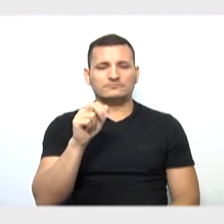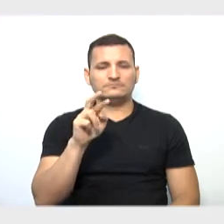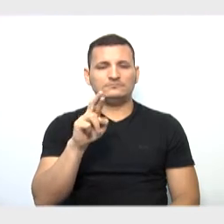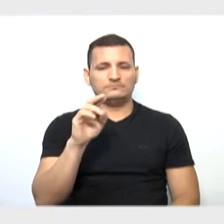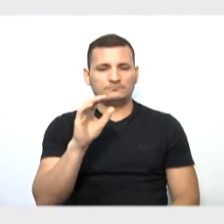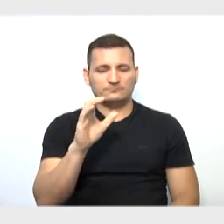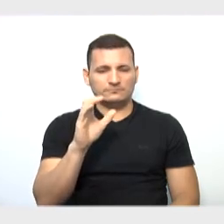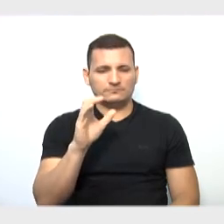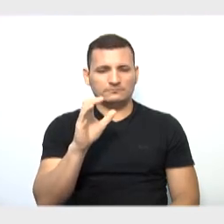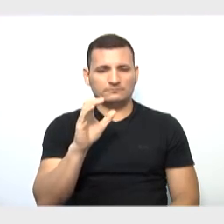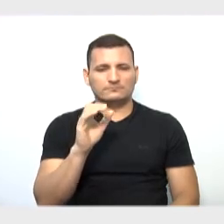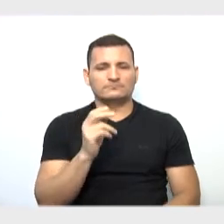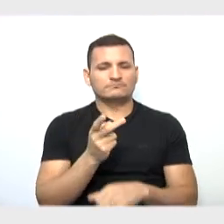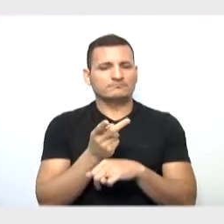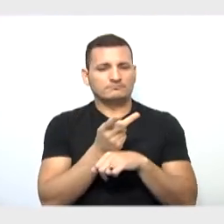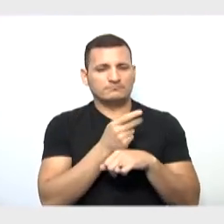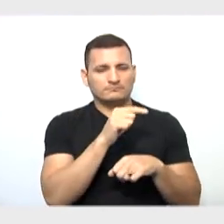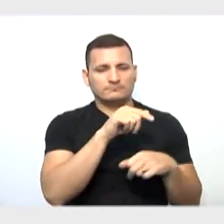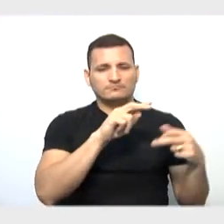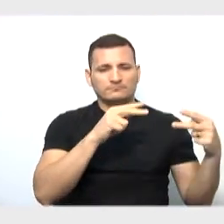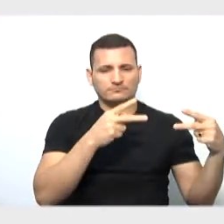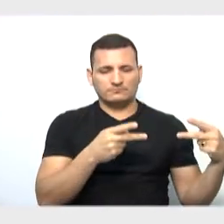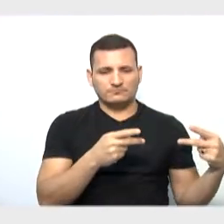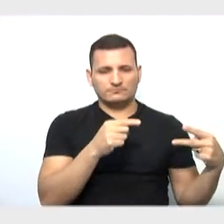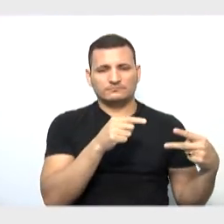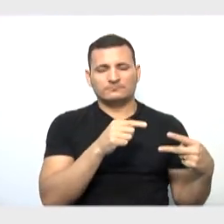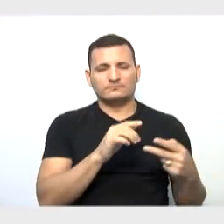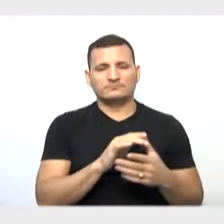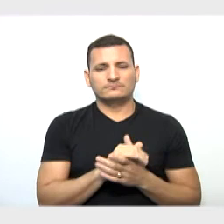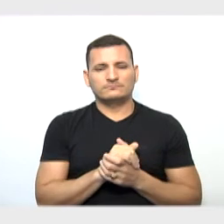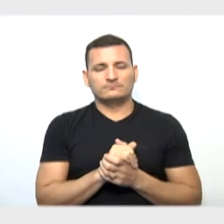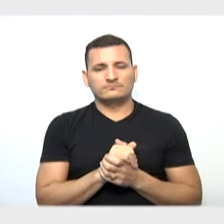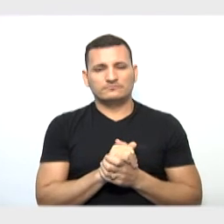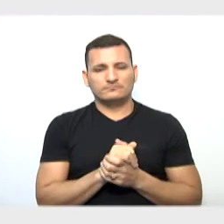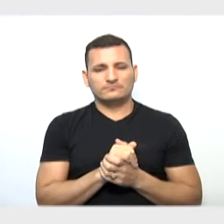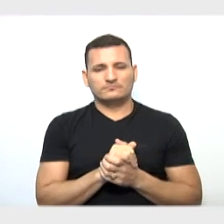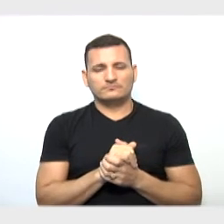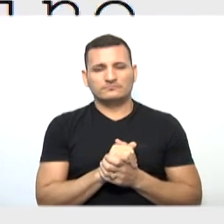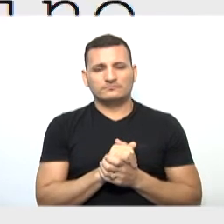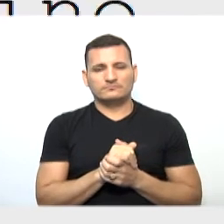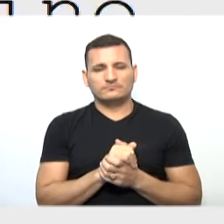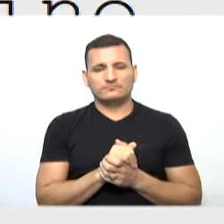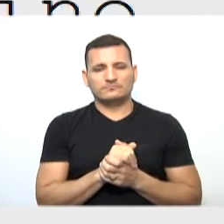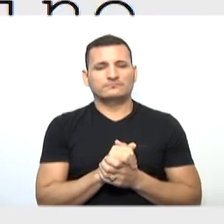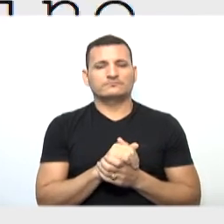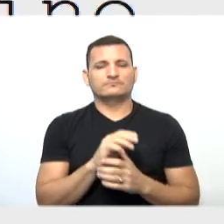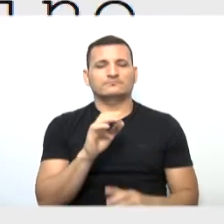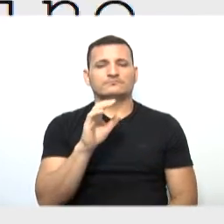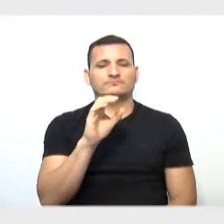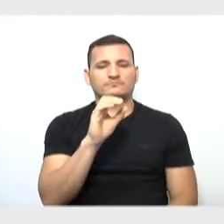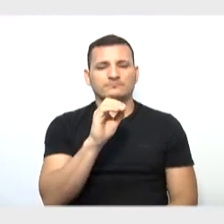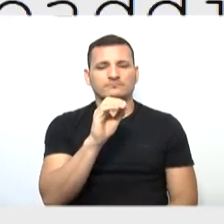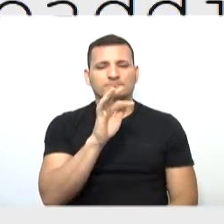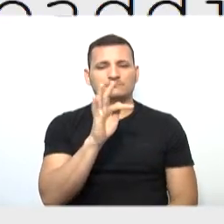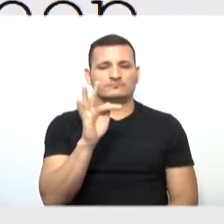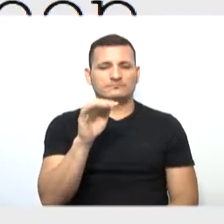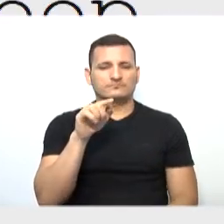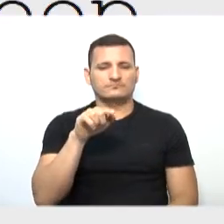search. Ele vai procurar onde é que está a imagem dessa lâmpada e aqui eu vou colocar a lâmpada